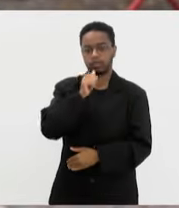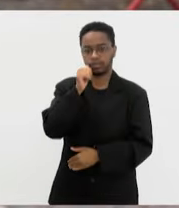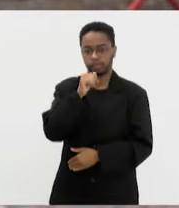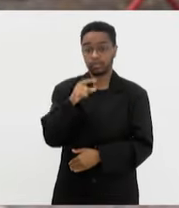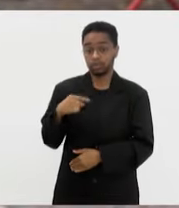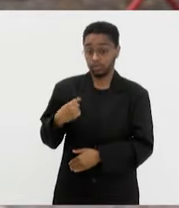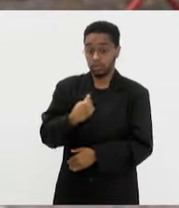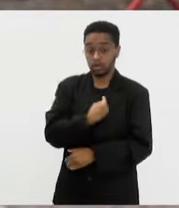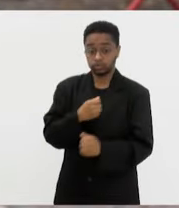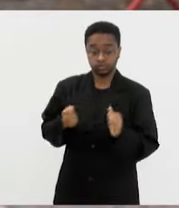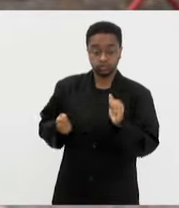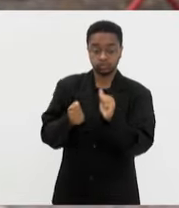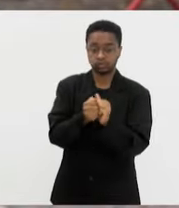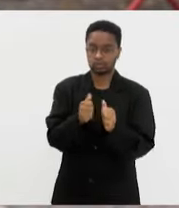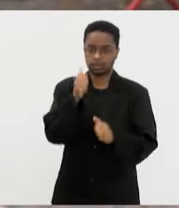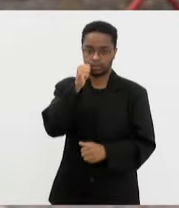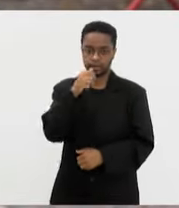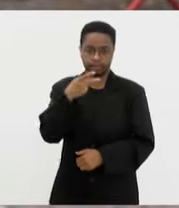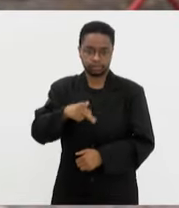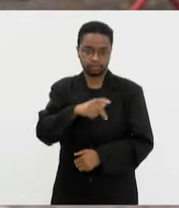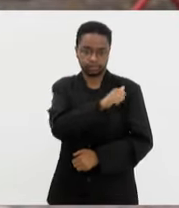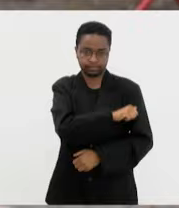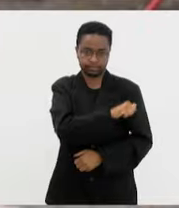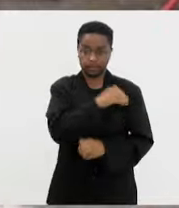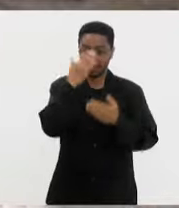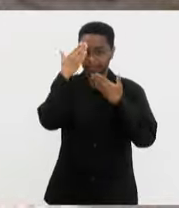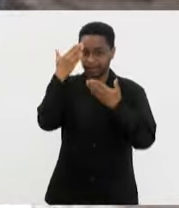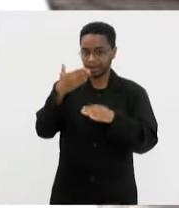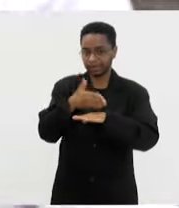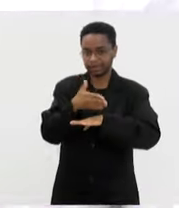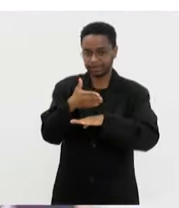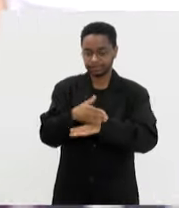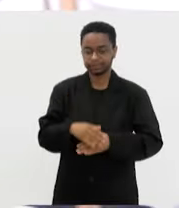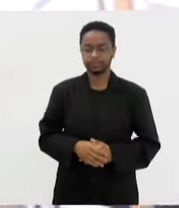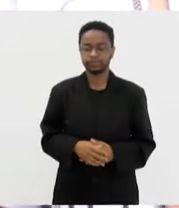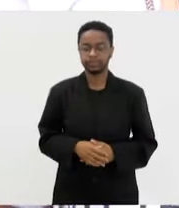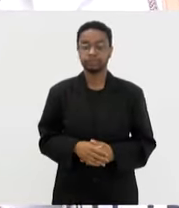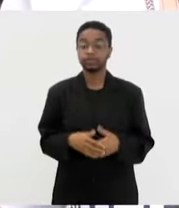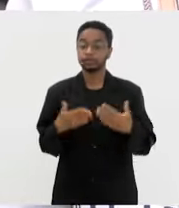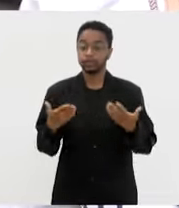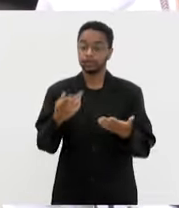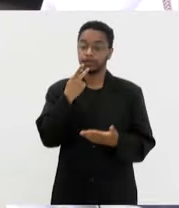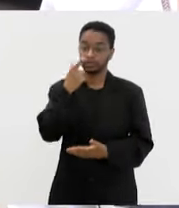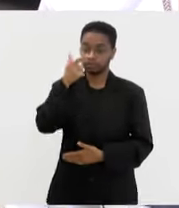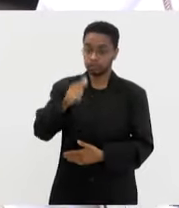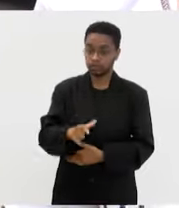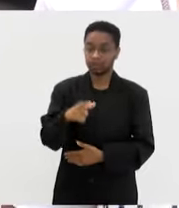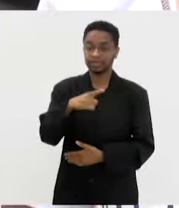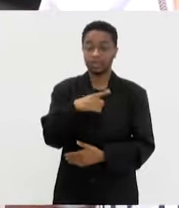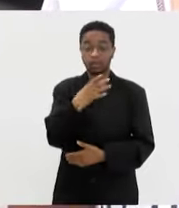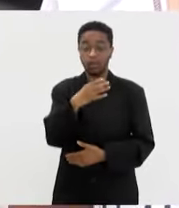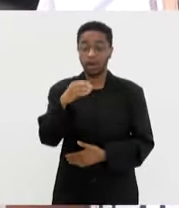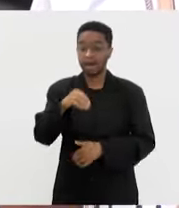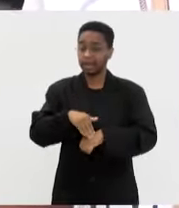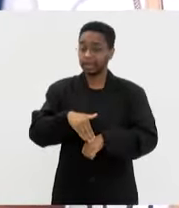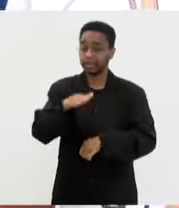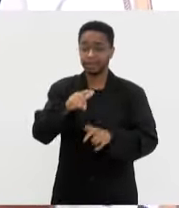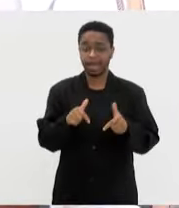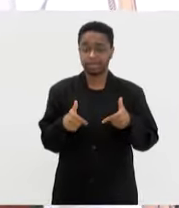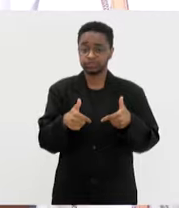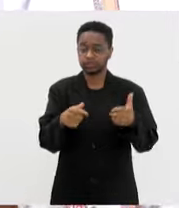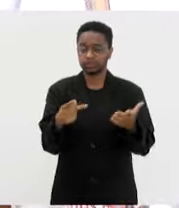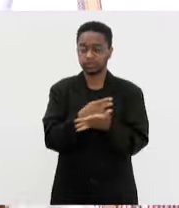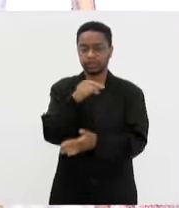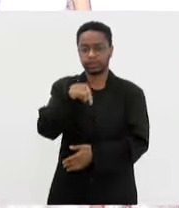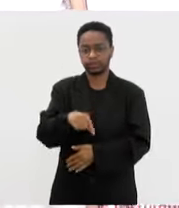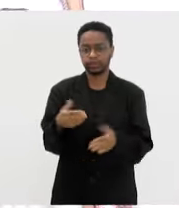nós com as mulheres fluminenses. Obrigado pela sua participação, doutora. Reforçando mais uma vez que são mais de 40 serviços oferecidos